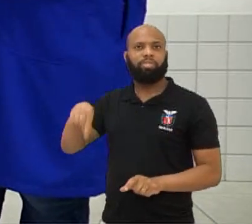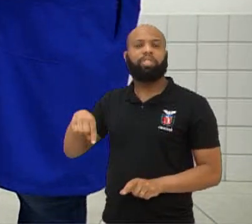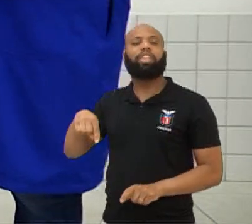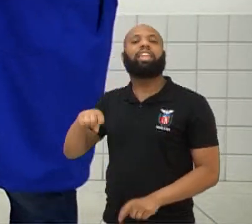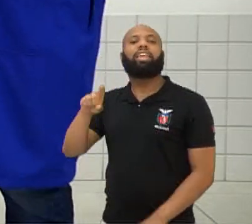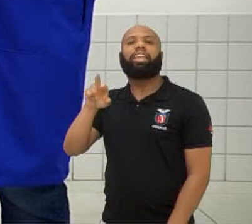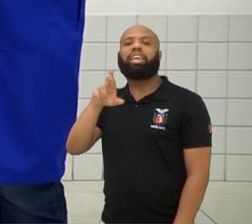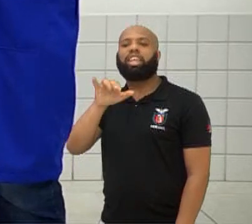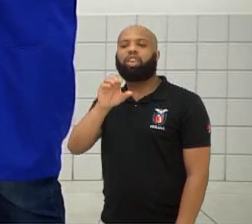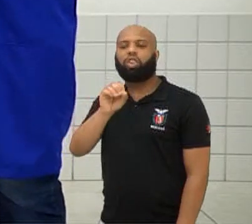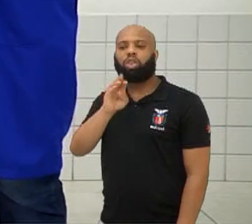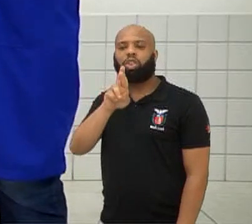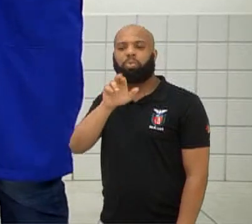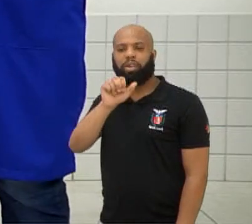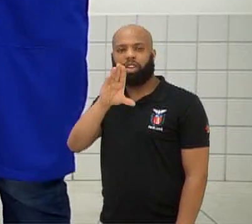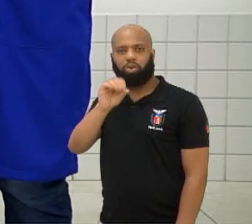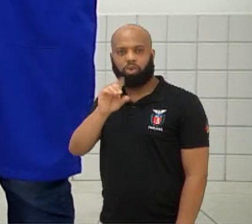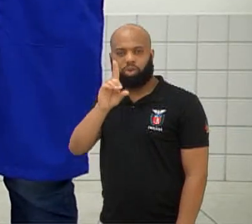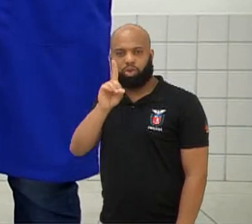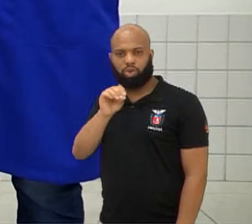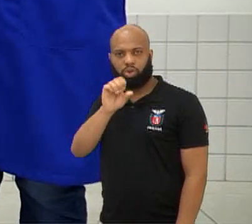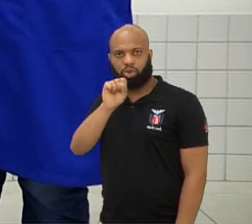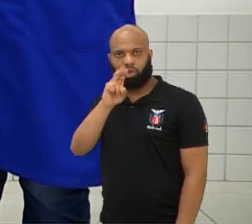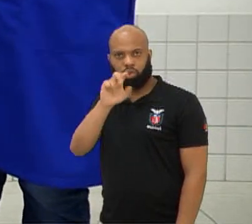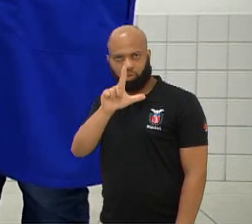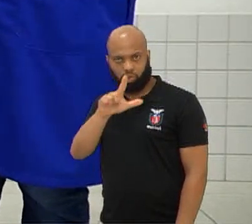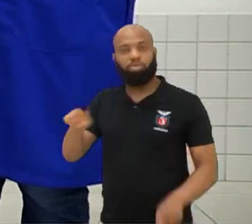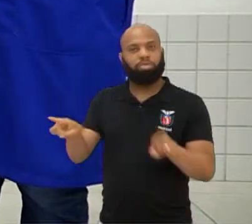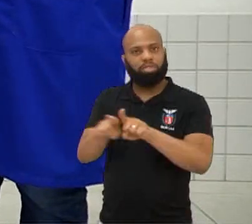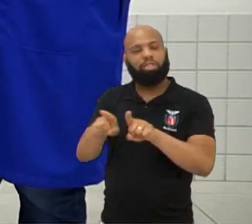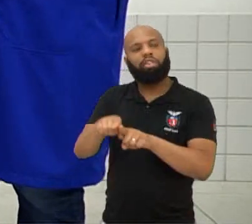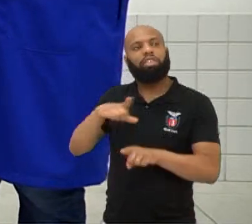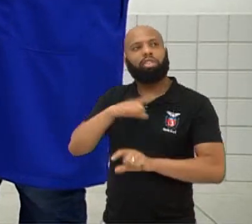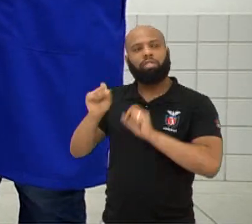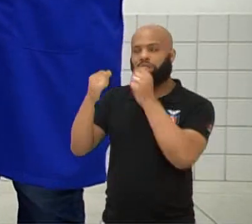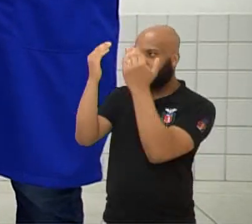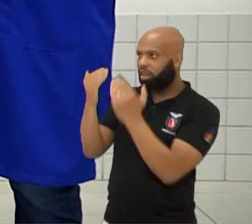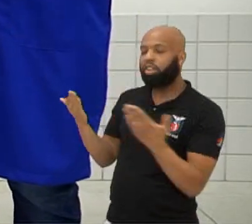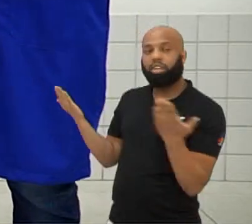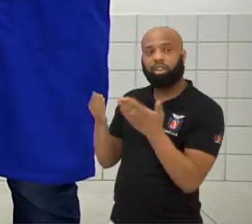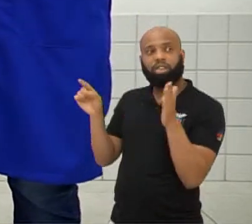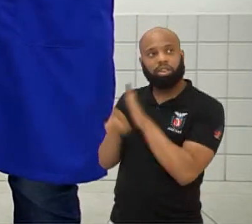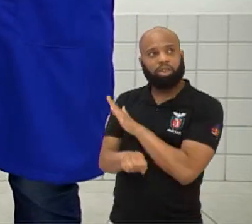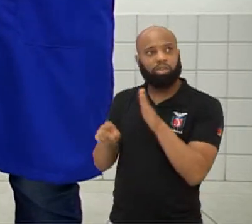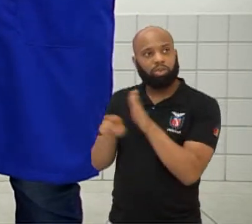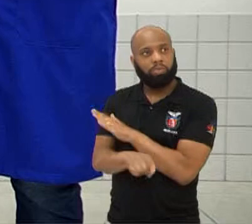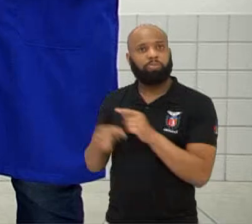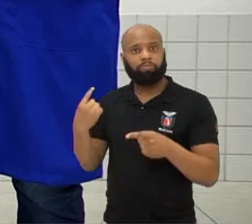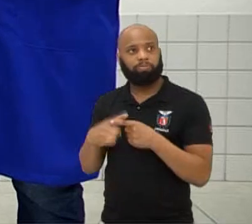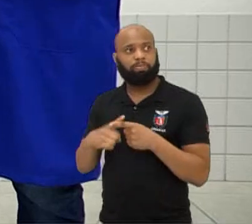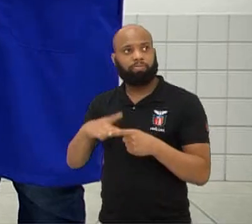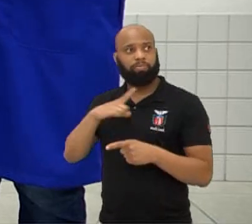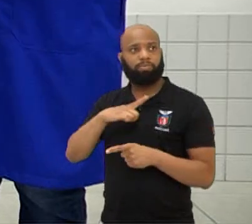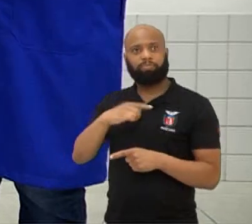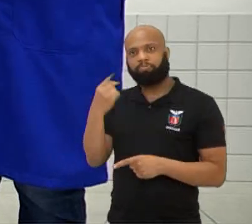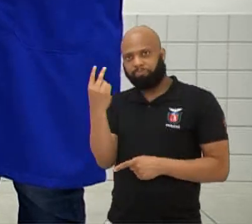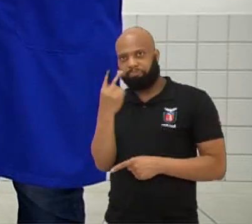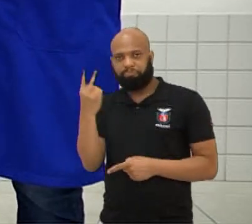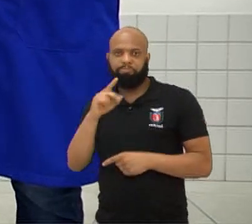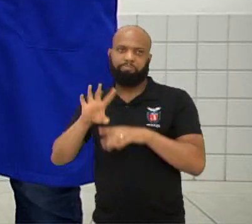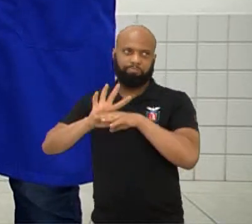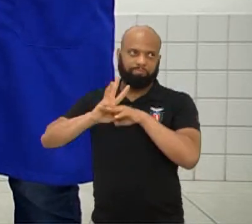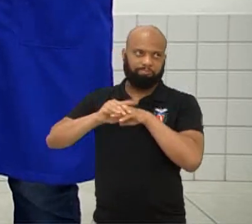que mencionou aqui também, né? E também, eu analisando essa pergunta aqui, já que eu já tenho dois